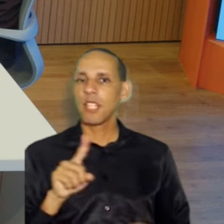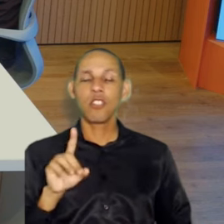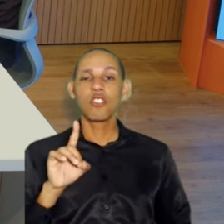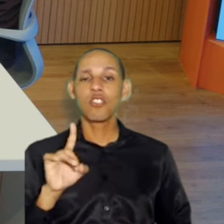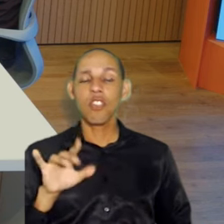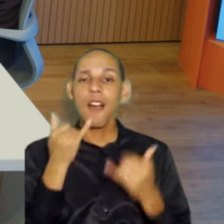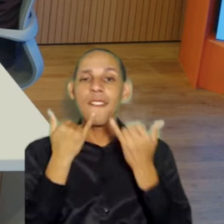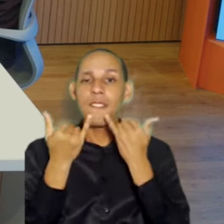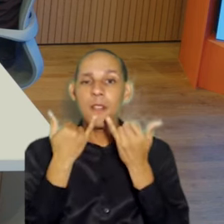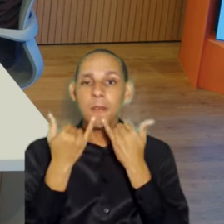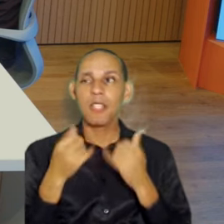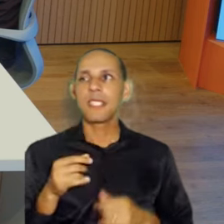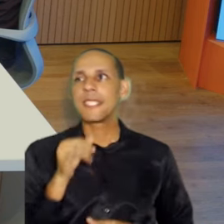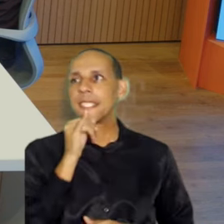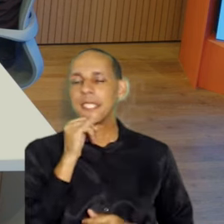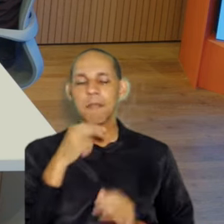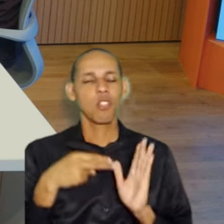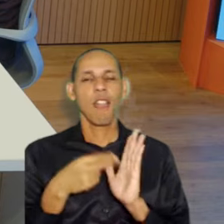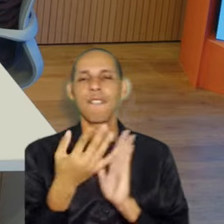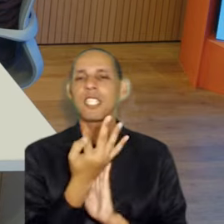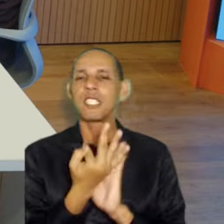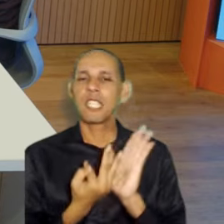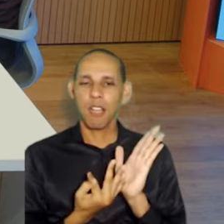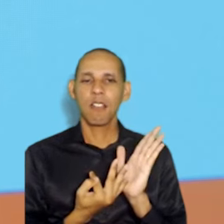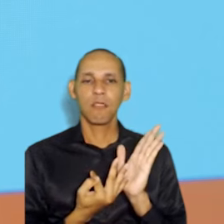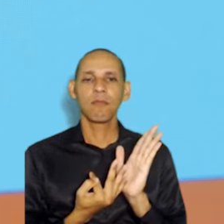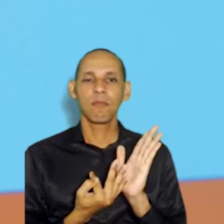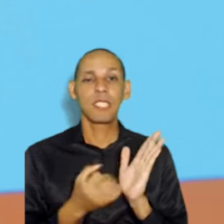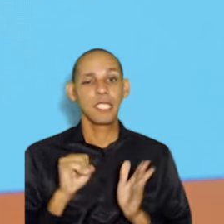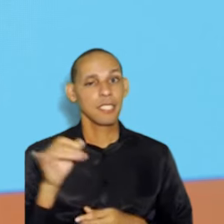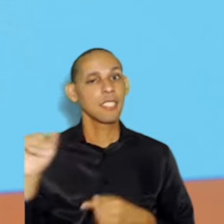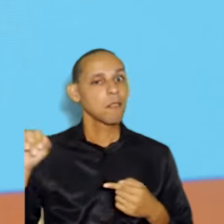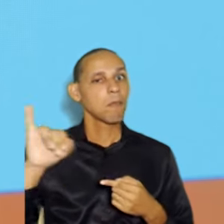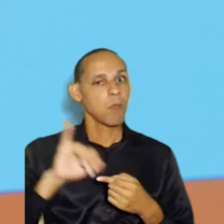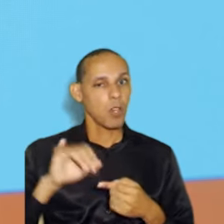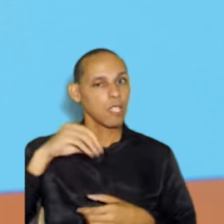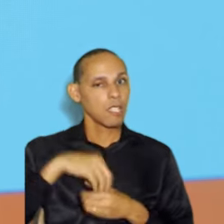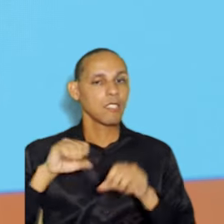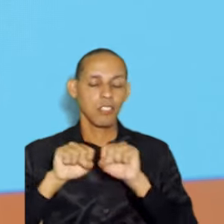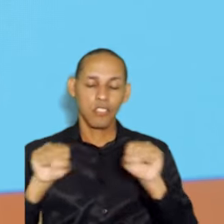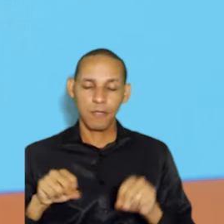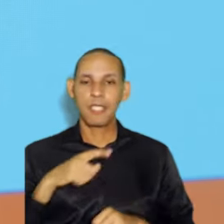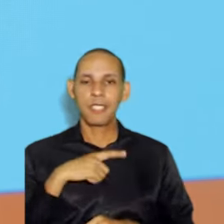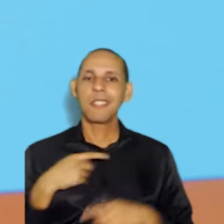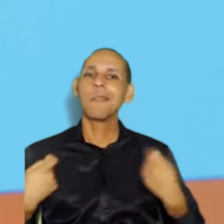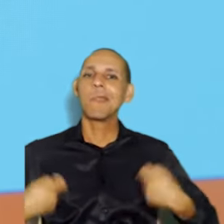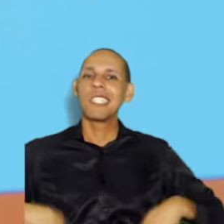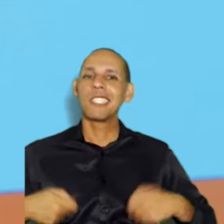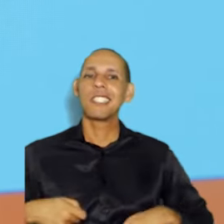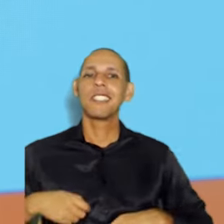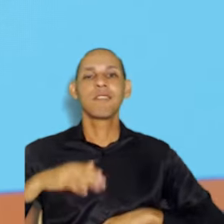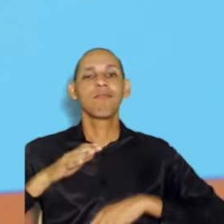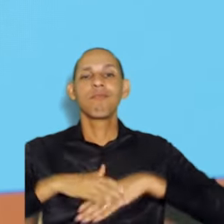informação aqui uma nota fiscal por exemplo já emitida se você importar a nota fiscal para dentro do sistema então precisa